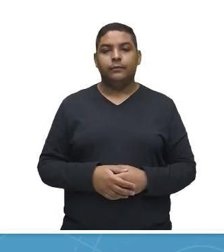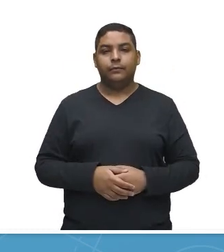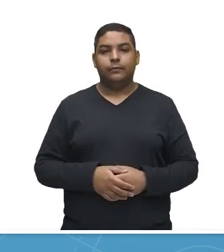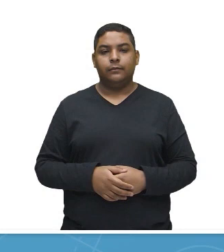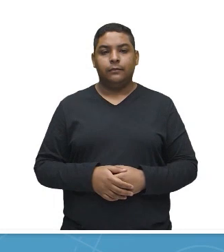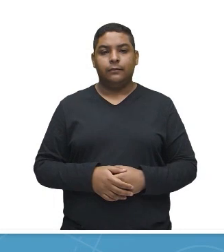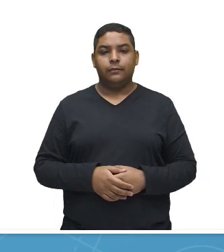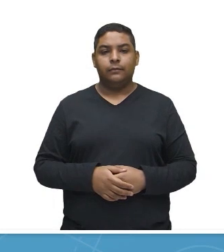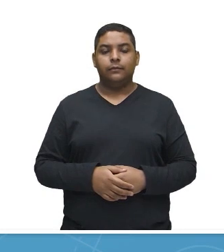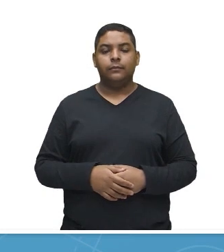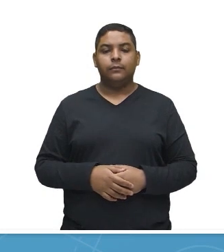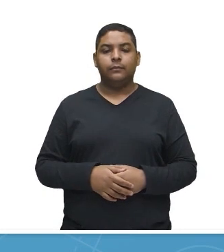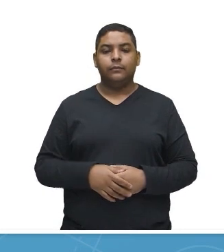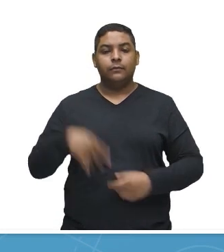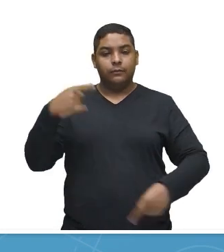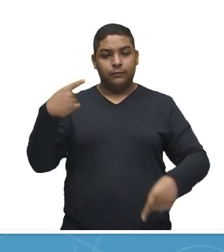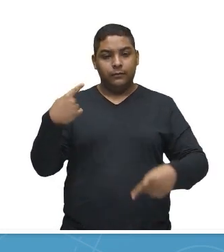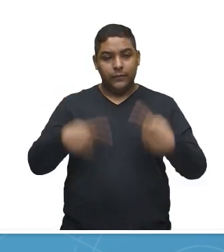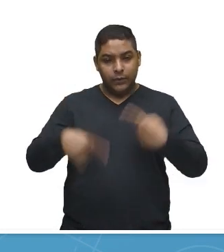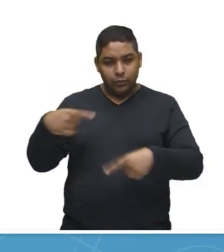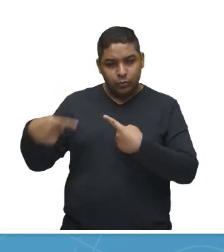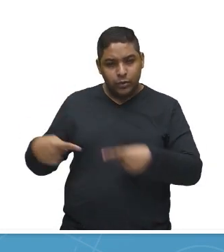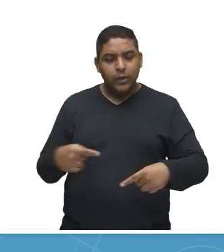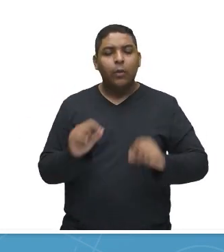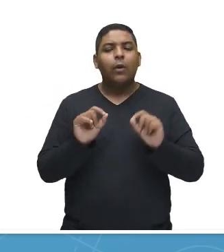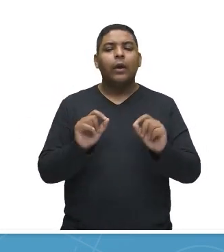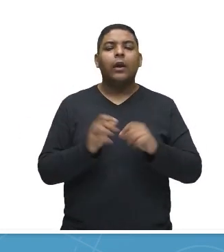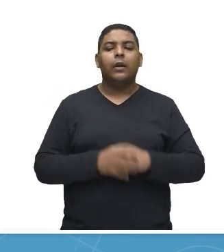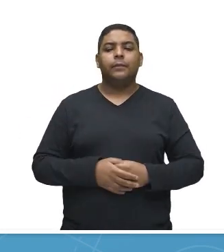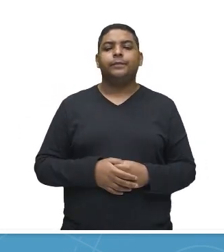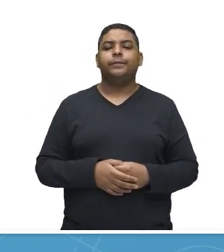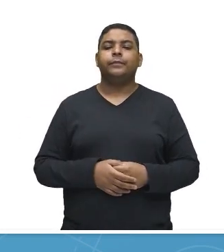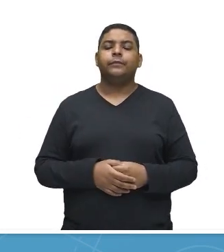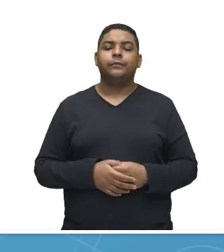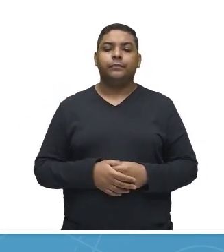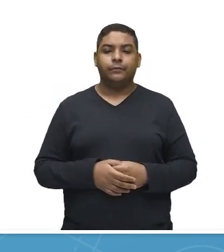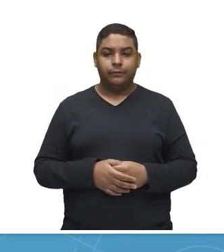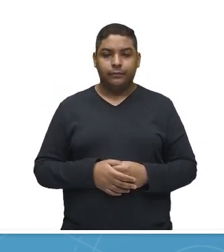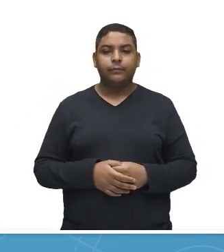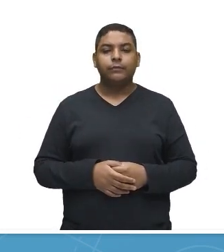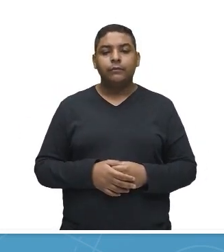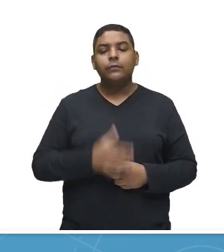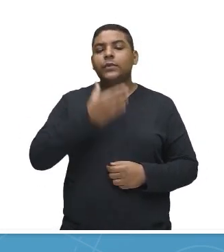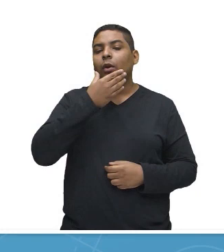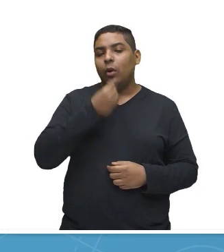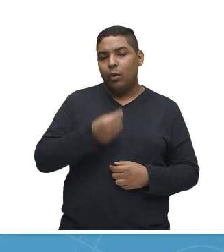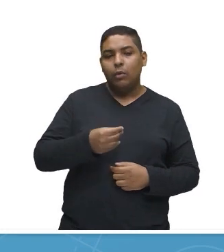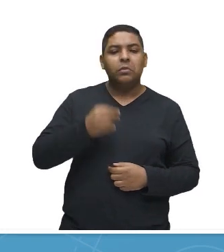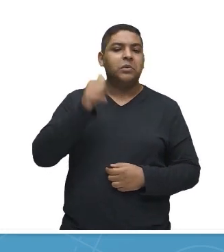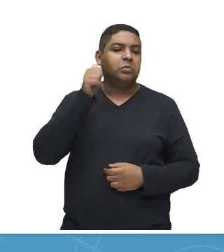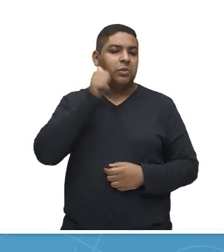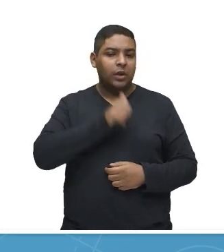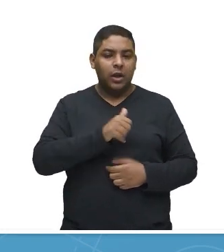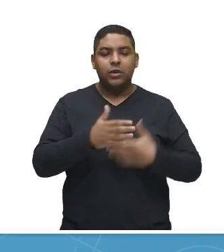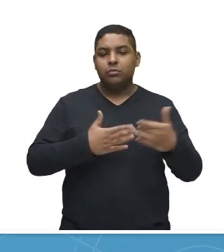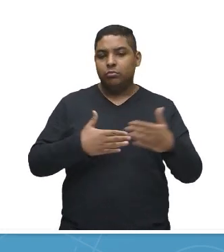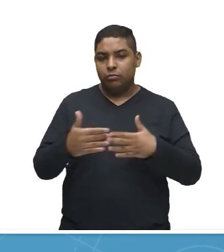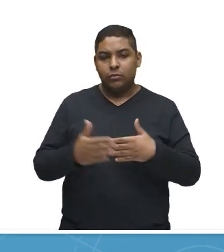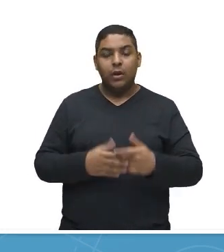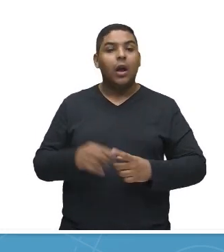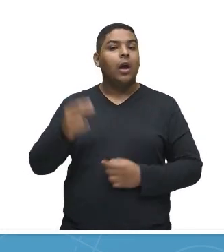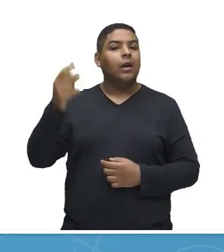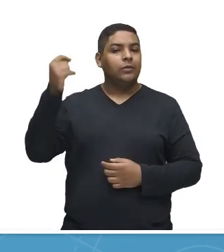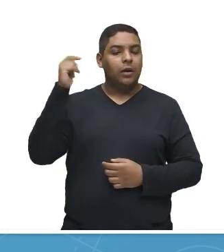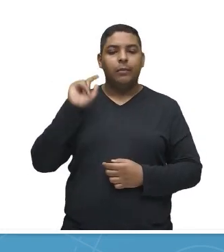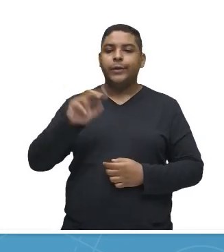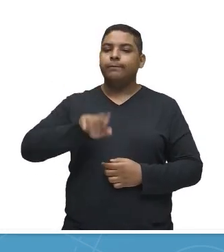corporais e indígenas, elas são realizadas tanto por homens quanto por mulheres. Antigamente